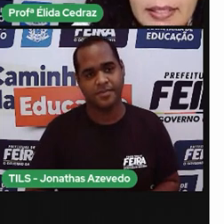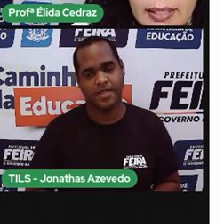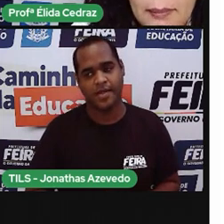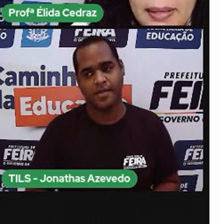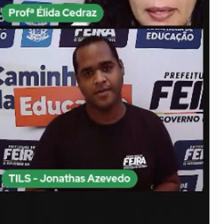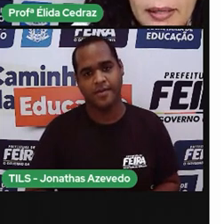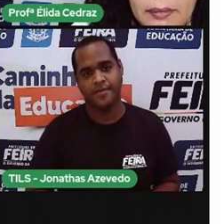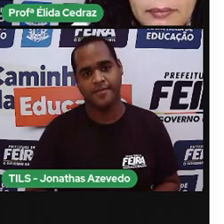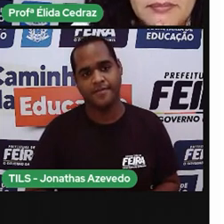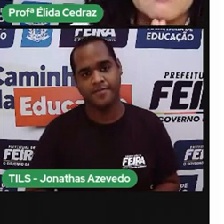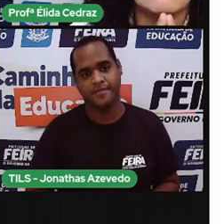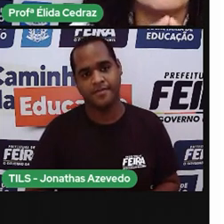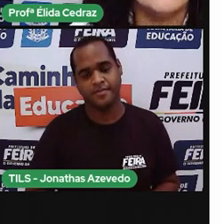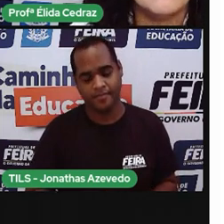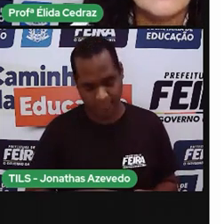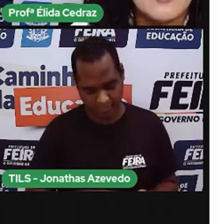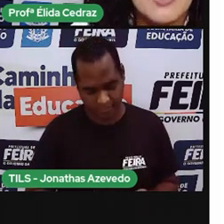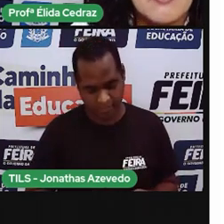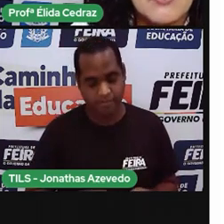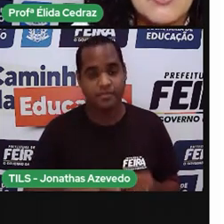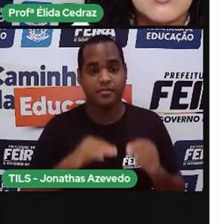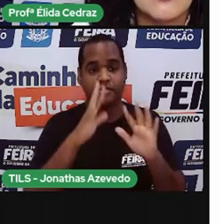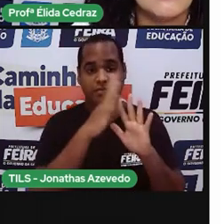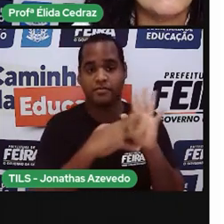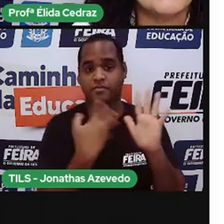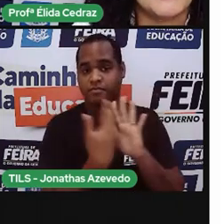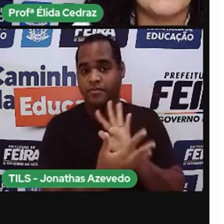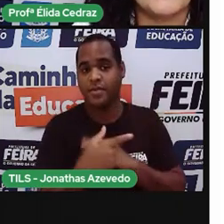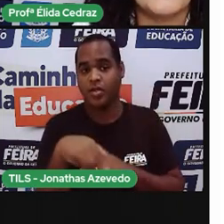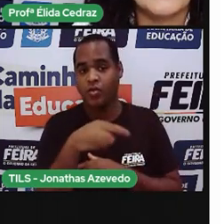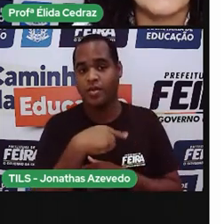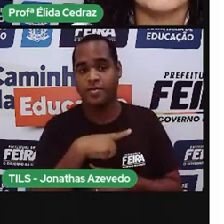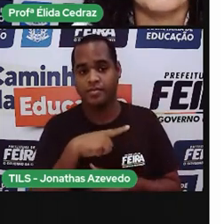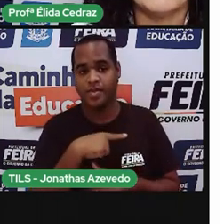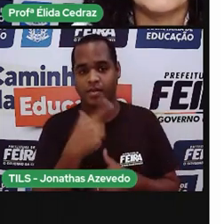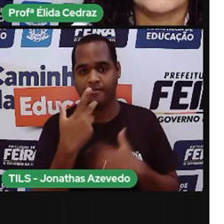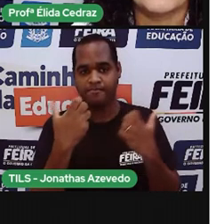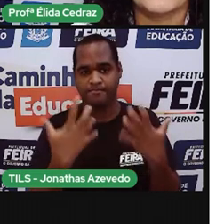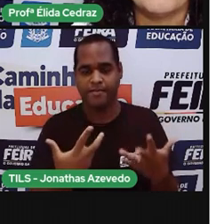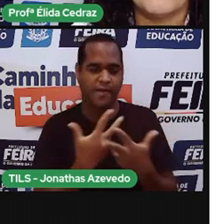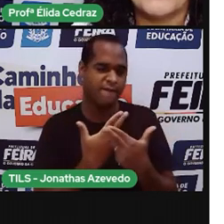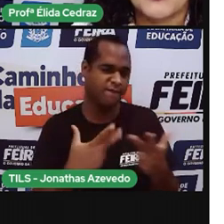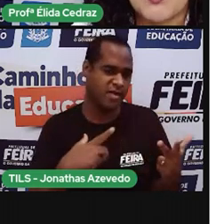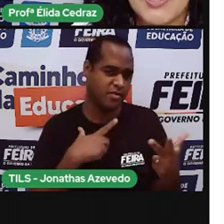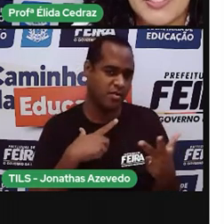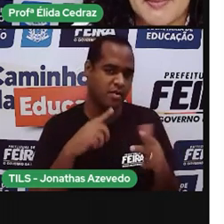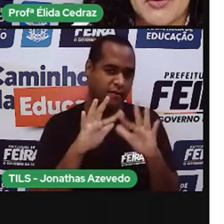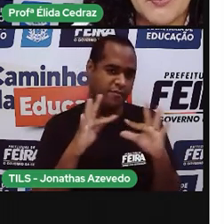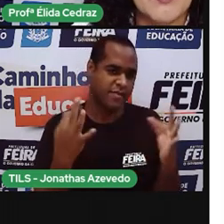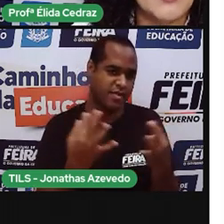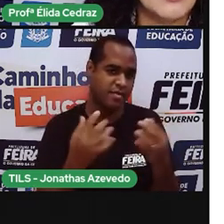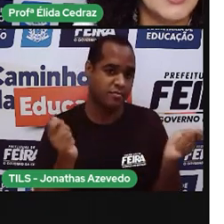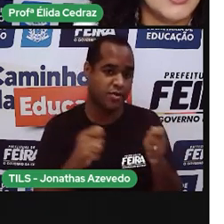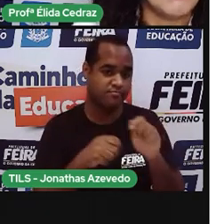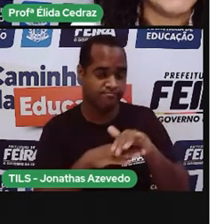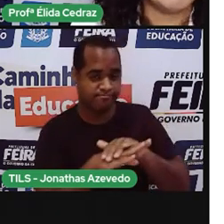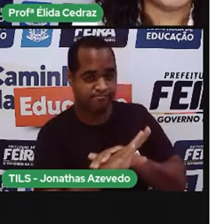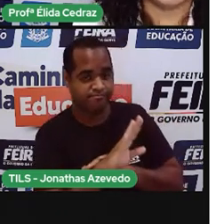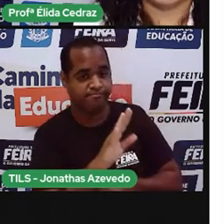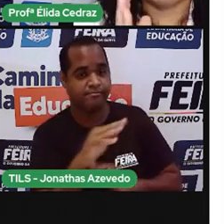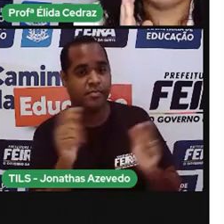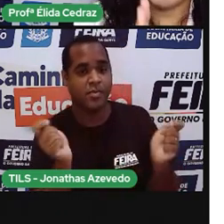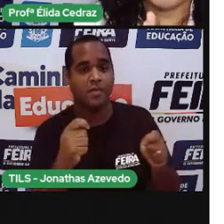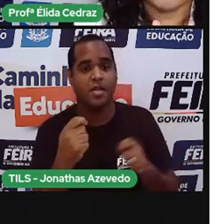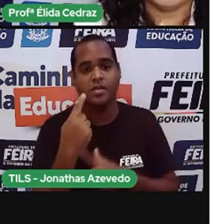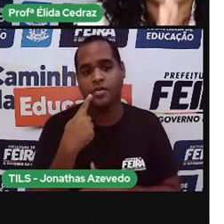só. Nessa tabela, nós temos os produtos que as famílias costumam consumir, tá bom? Então, você